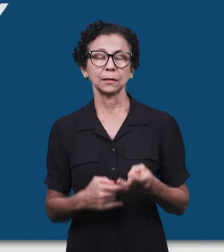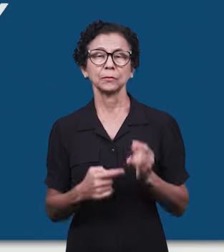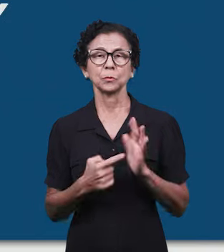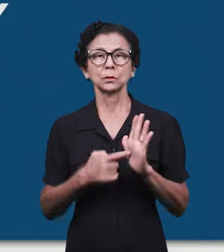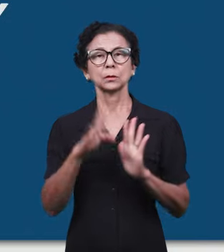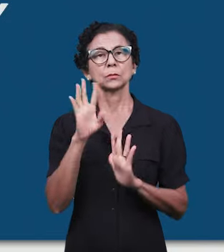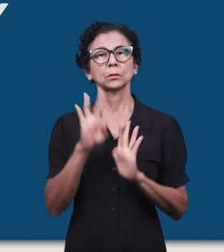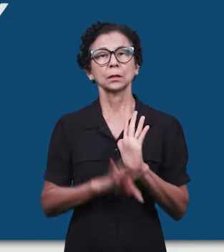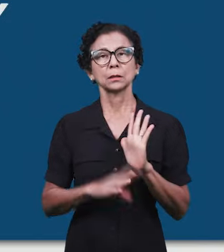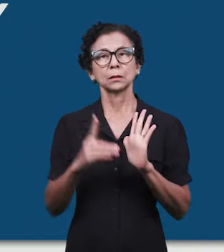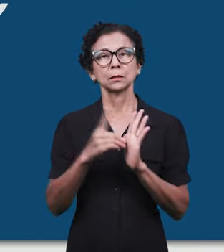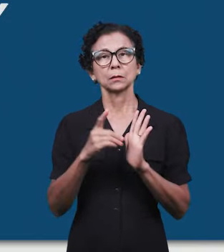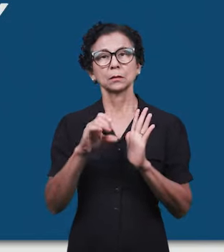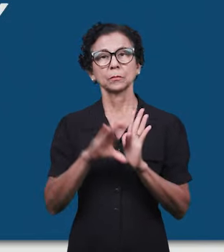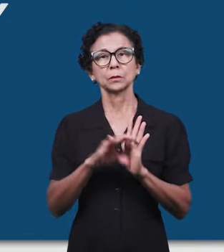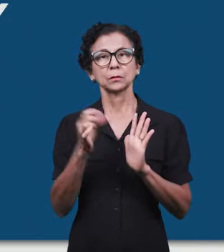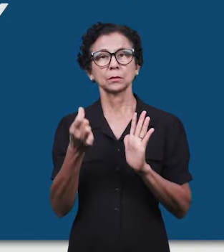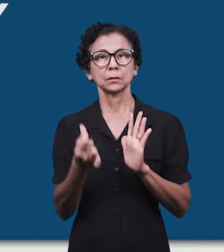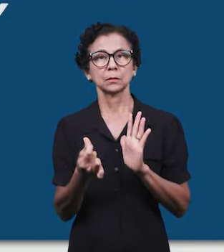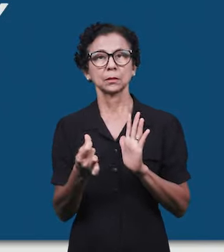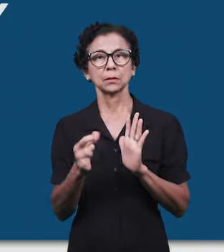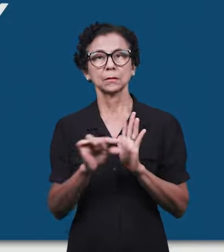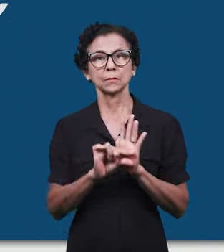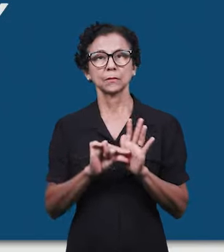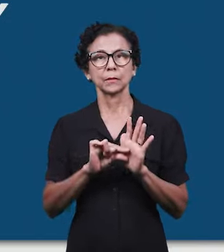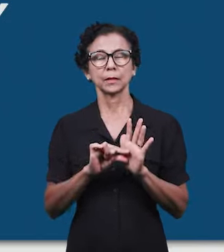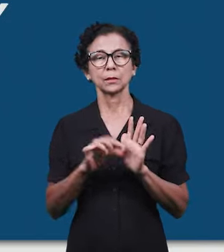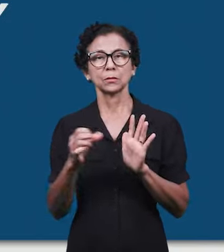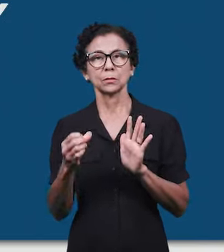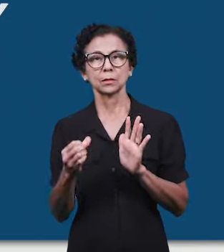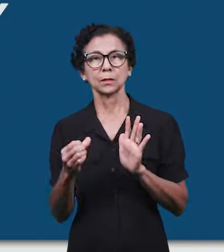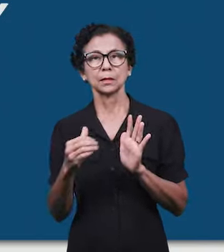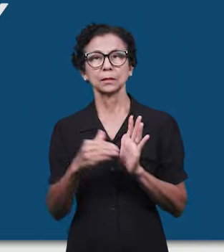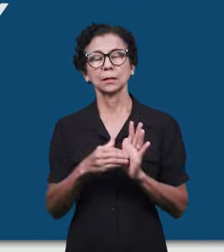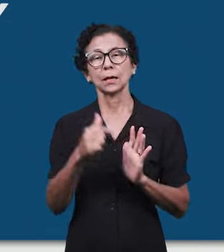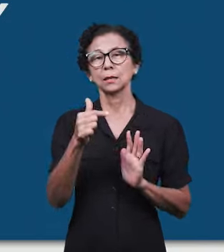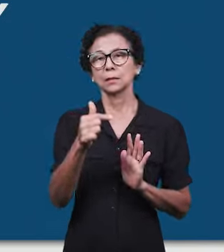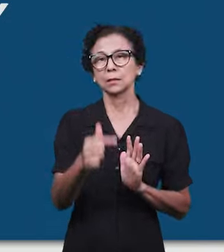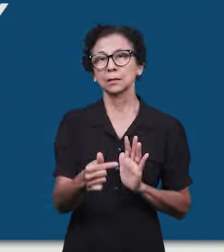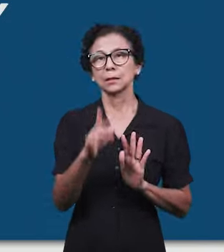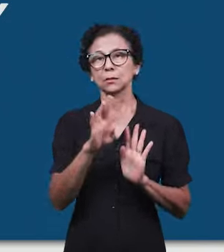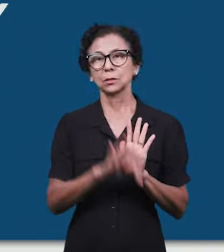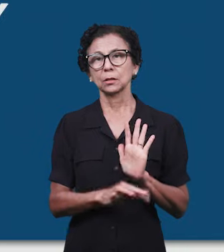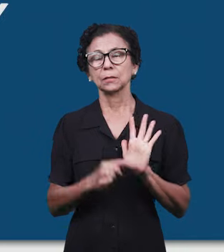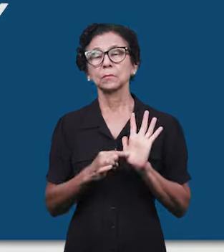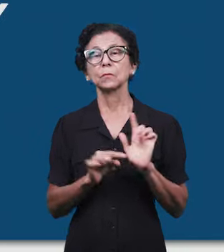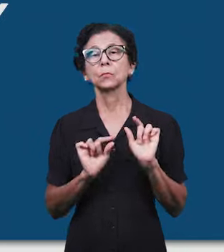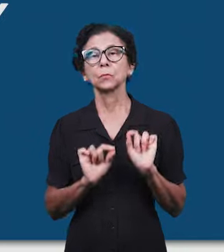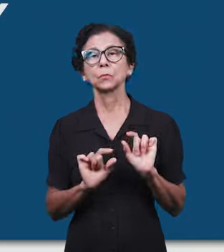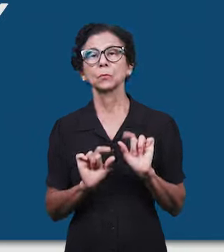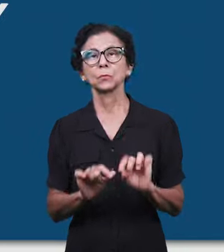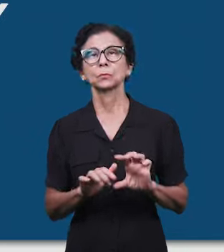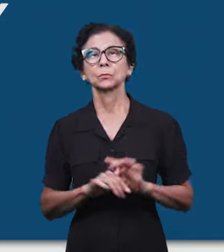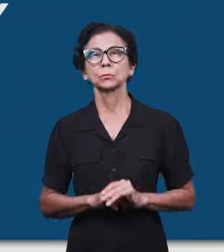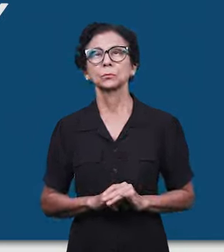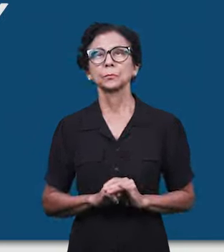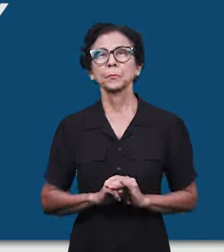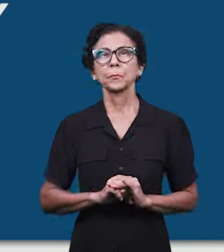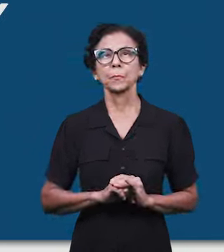ordeno estarão no teu coração, e as intimarás a teus filhos, e delas